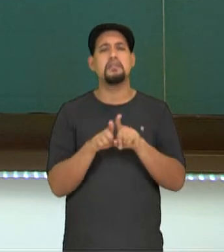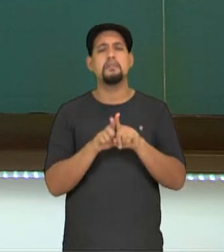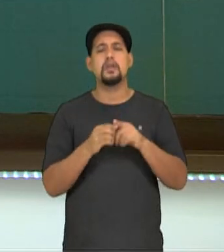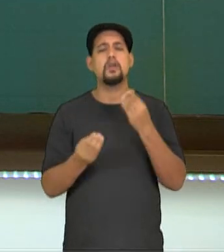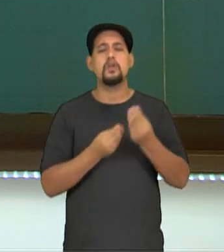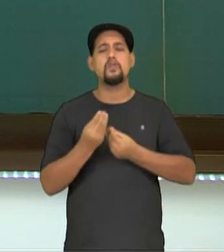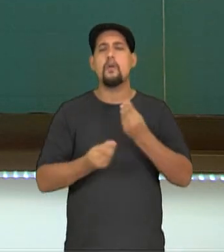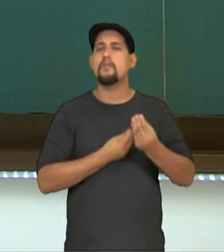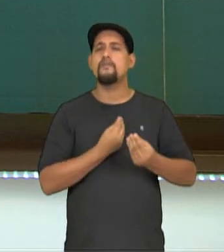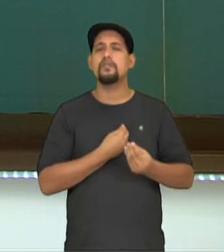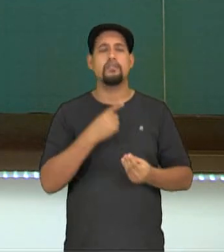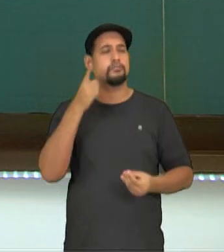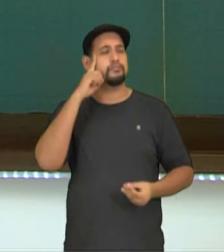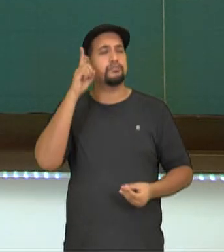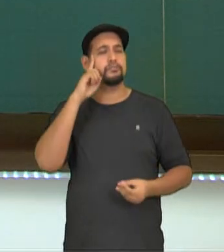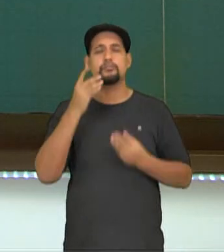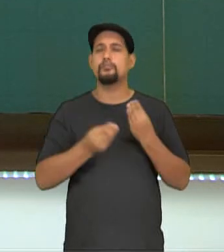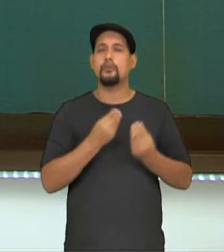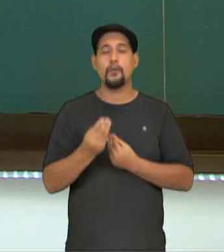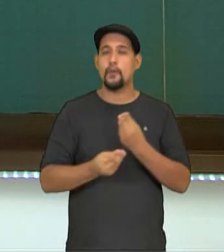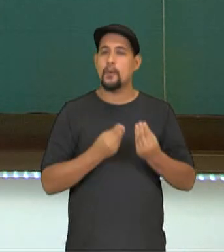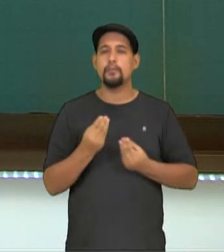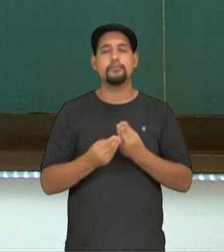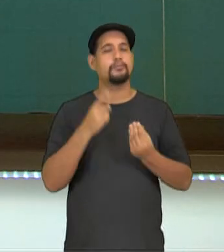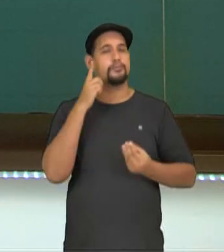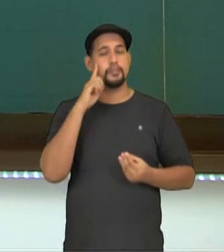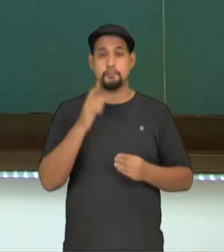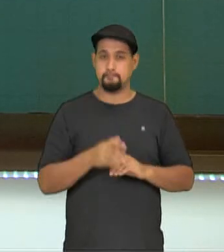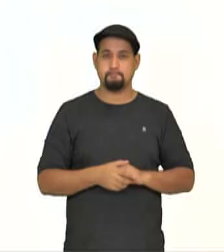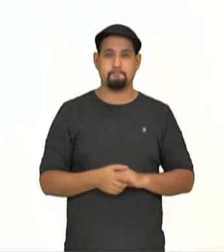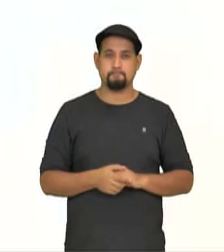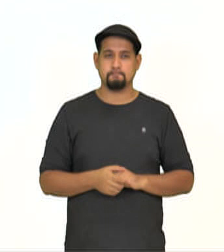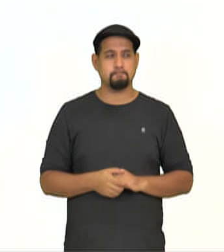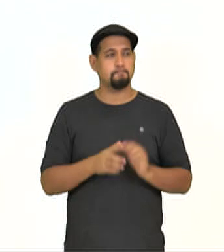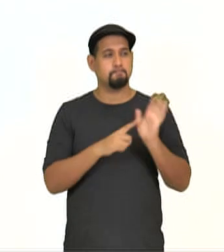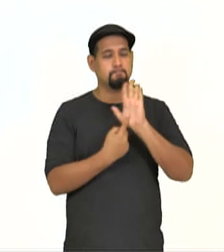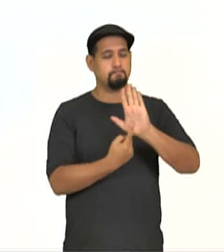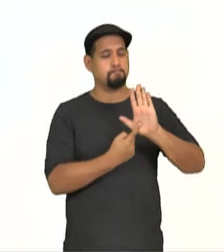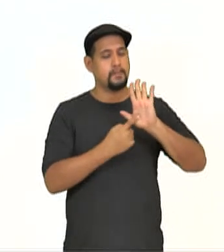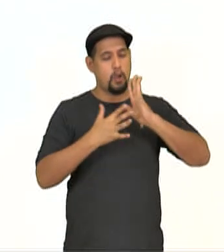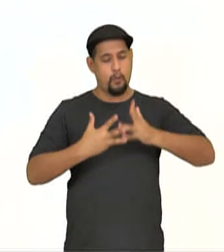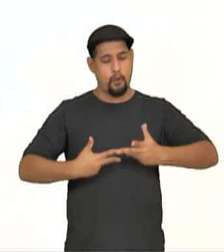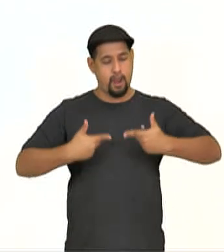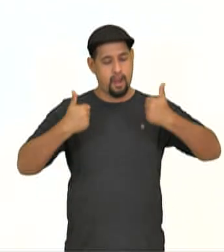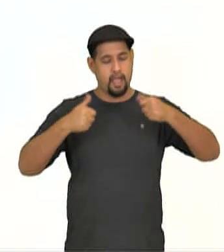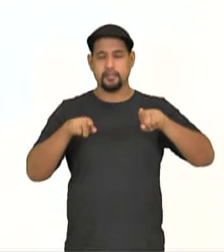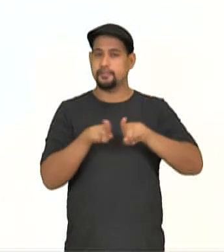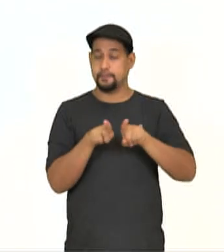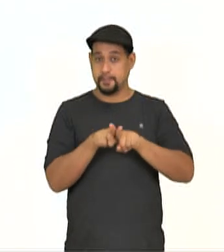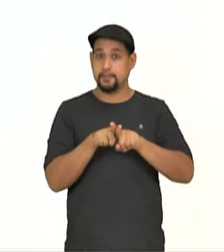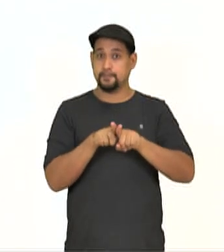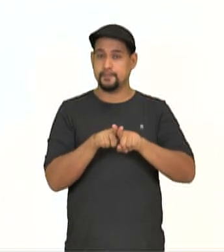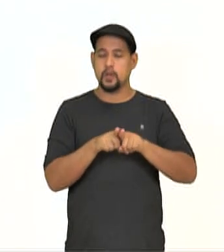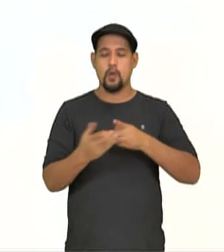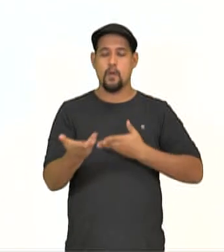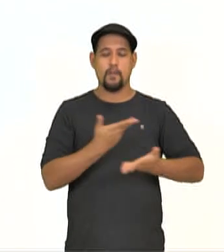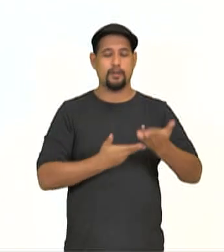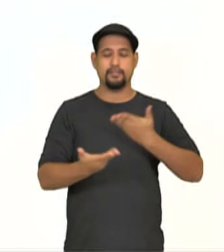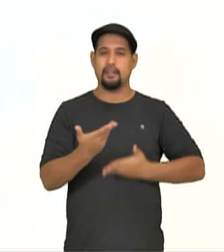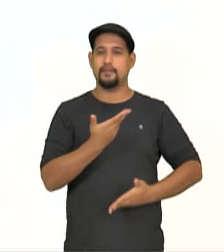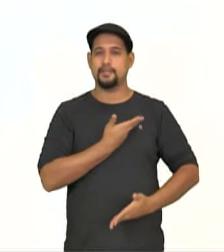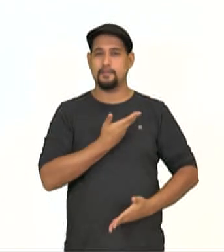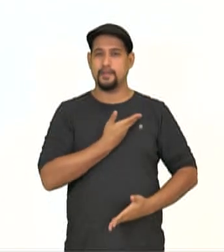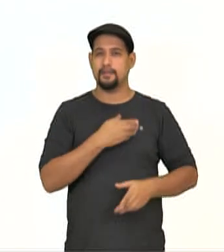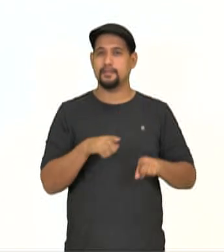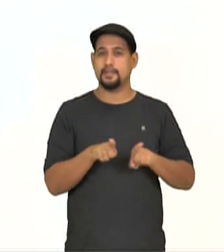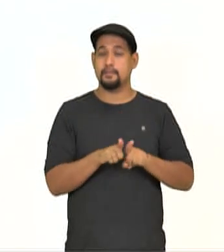como vive cotidianamente, ou seja, como é o seu dia a dia. Destaque suas qualidades e talentos. Compartilhe com os